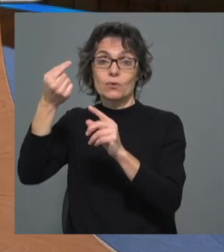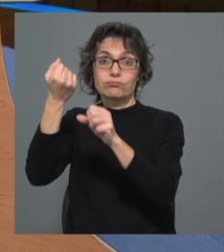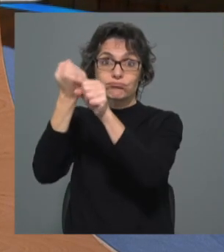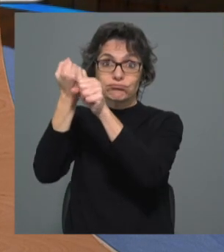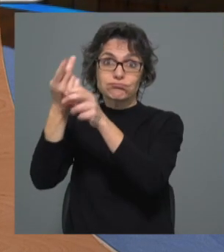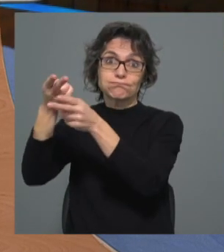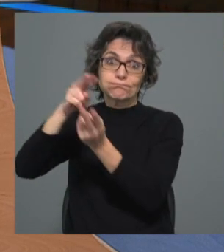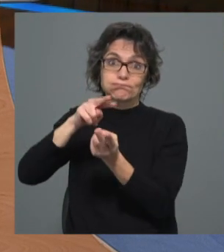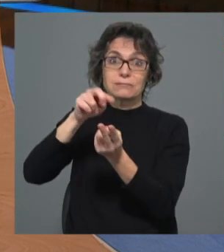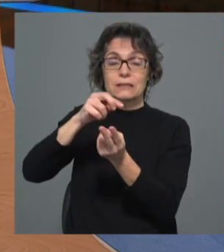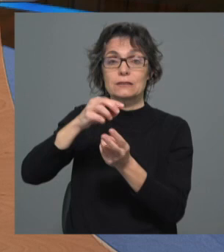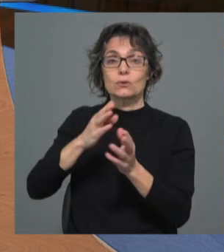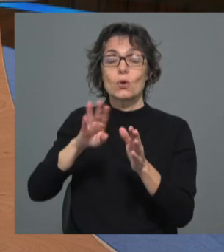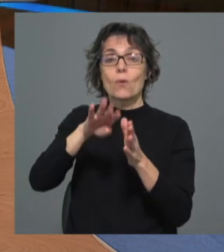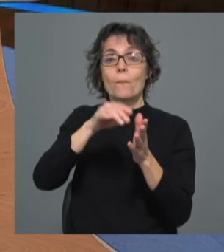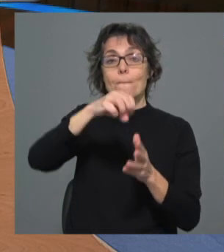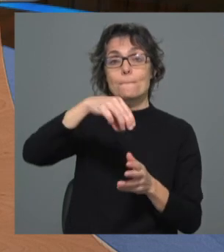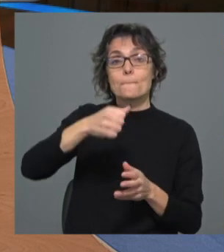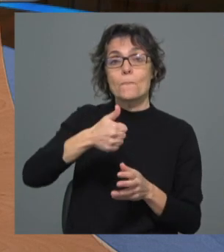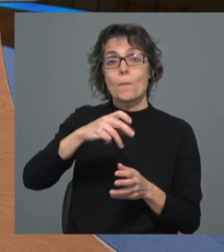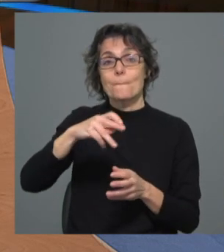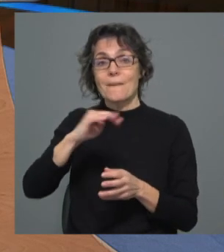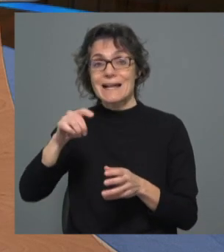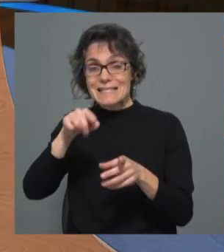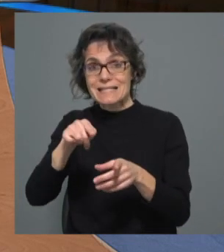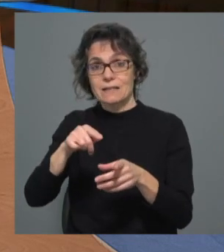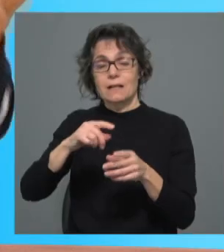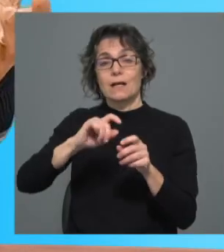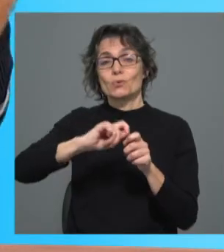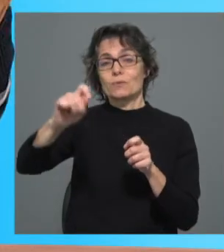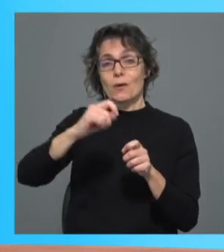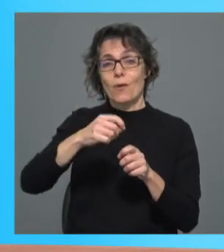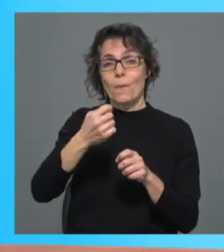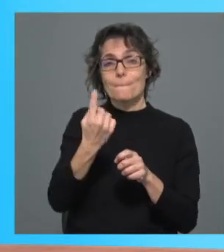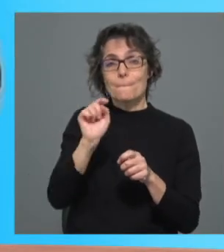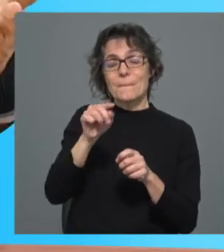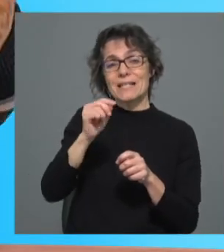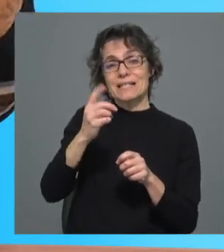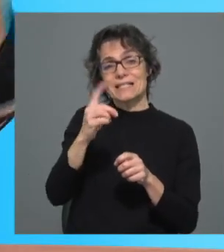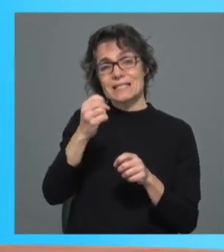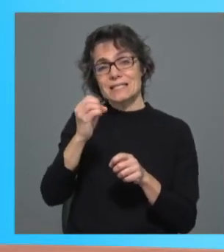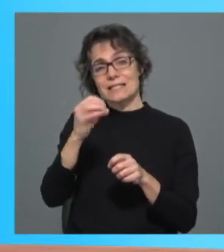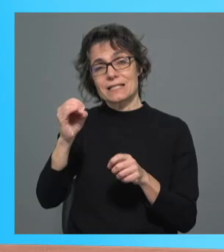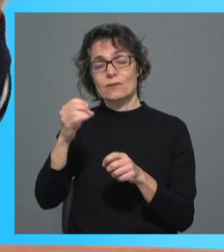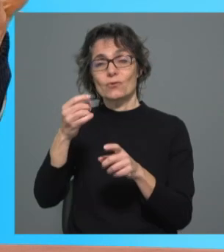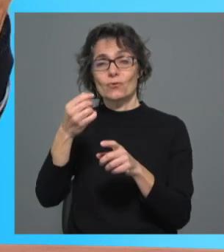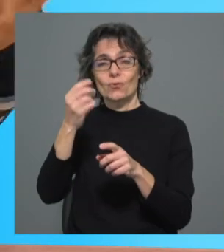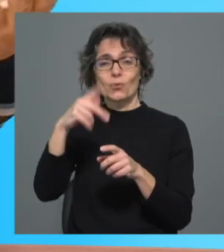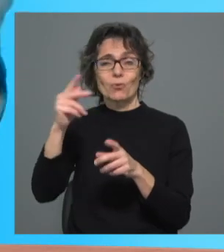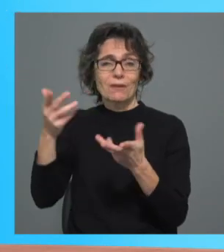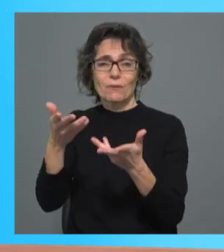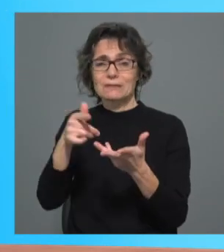pelo porto de Mombasa, a 1.600 quilómetros. E, portanto, neste momento vivem numa